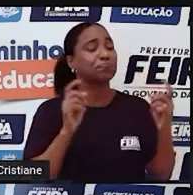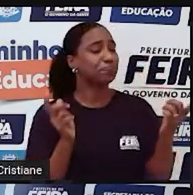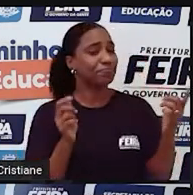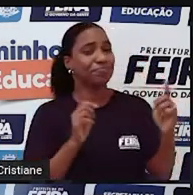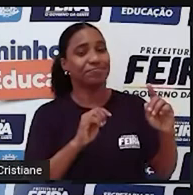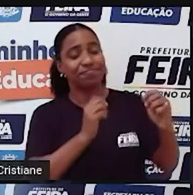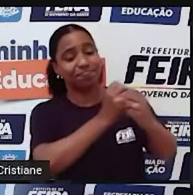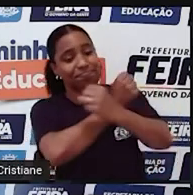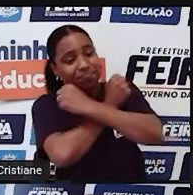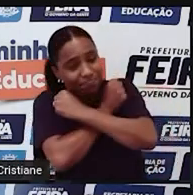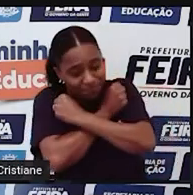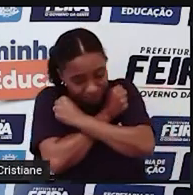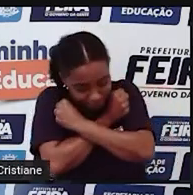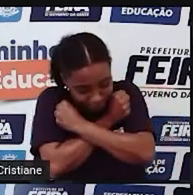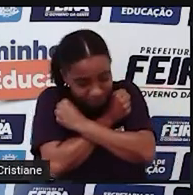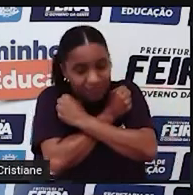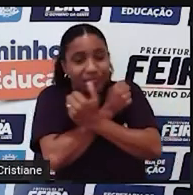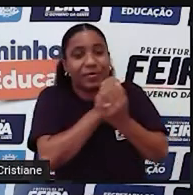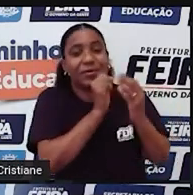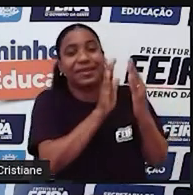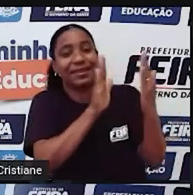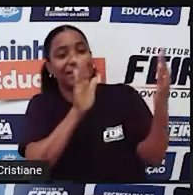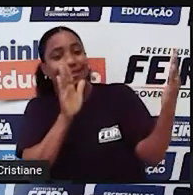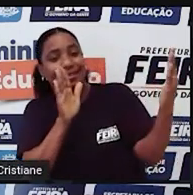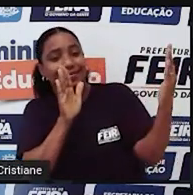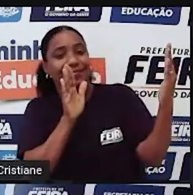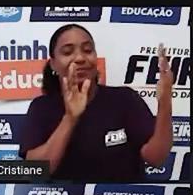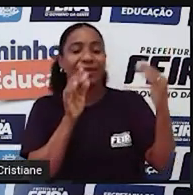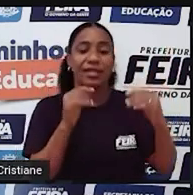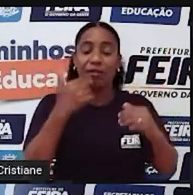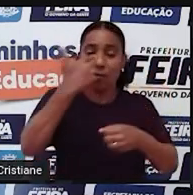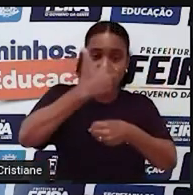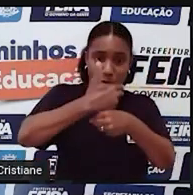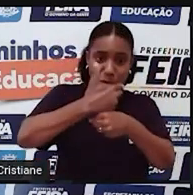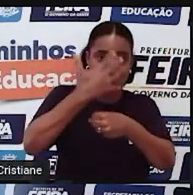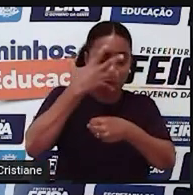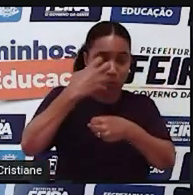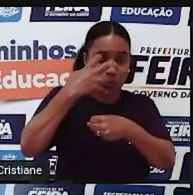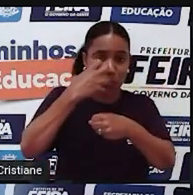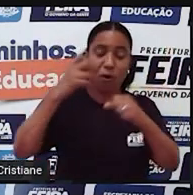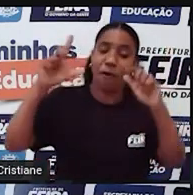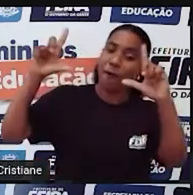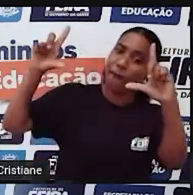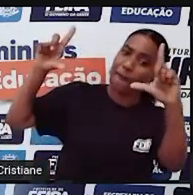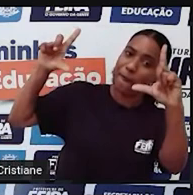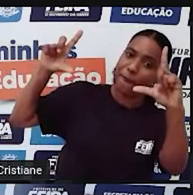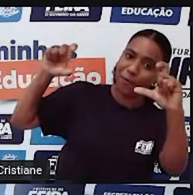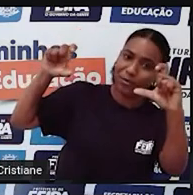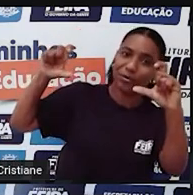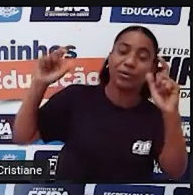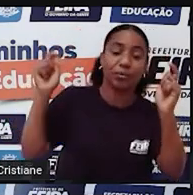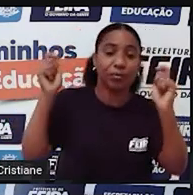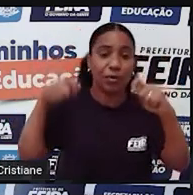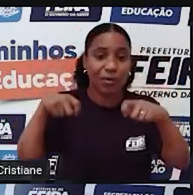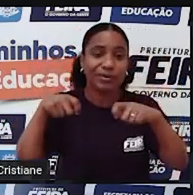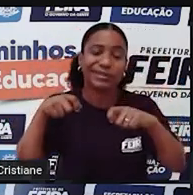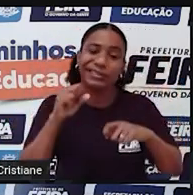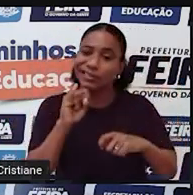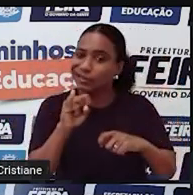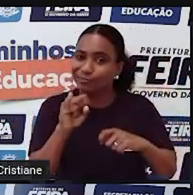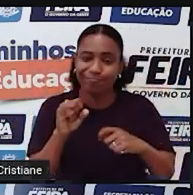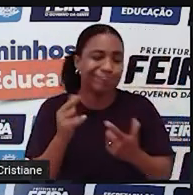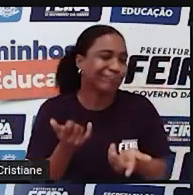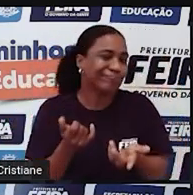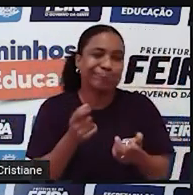maneira com alguém da sua casa, fazer uma filmagem, ou caso você não tenha acesso a esses recursos